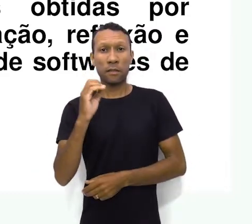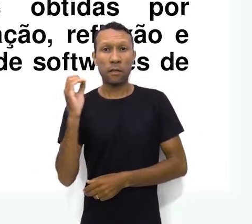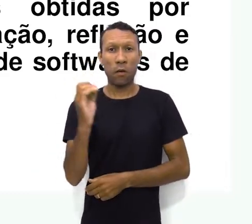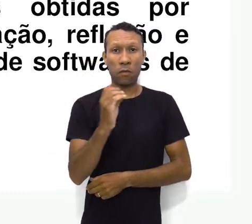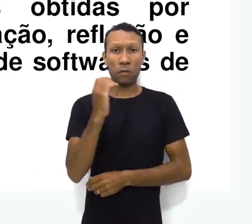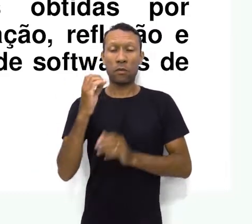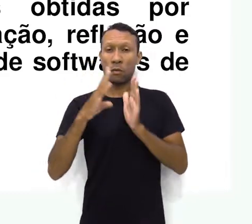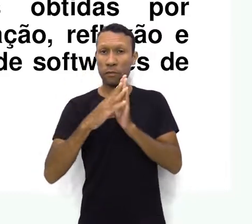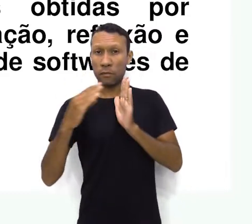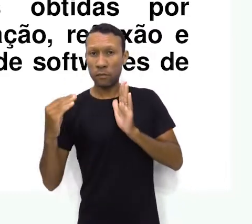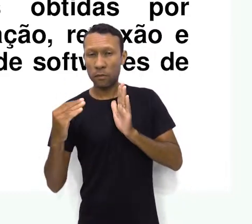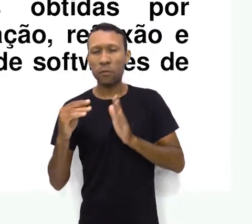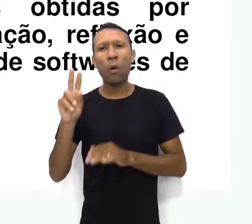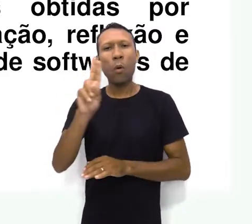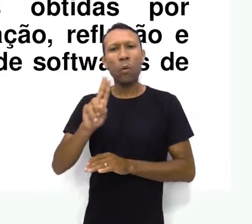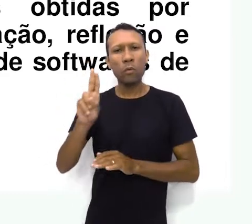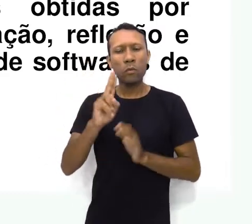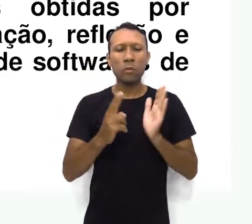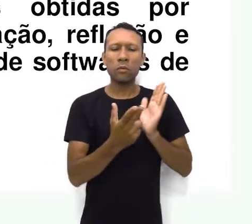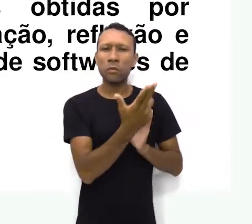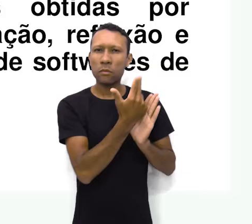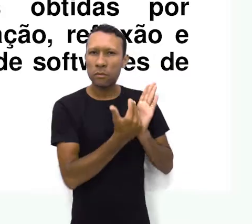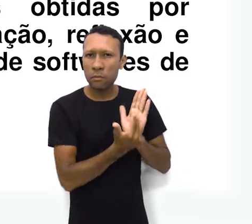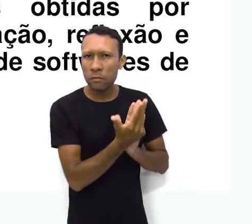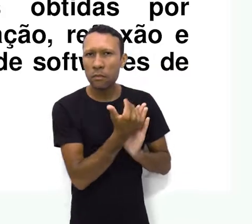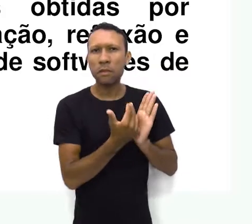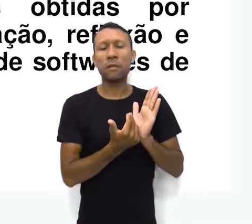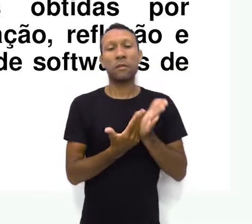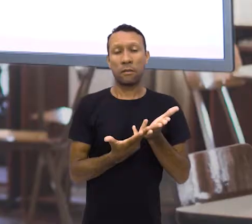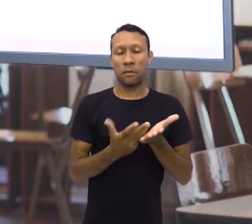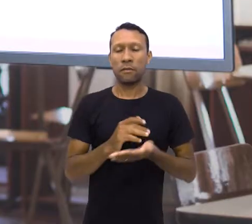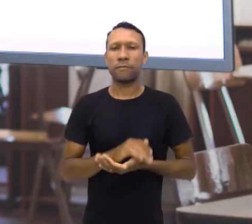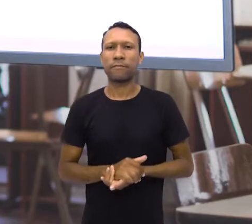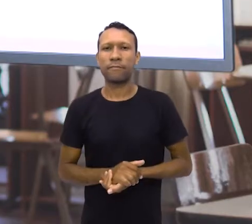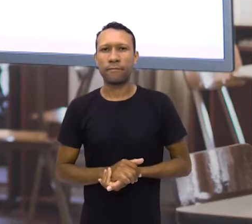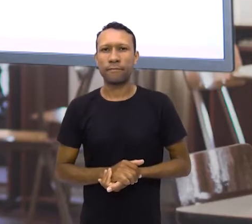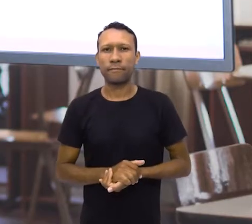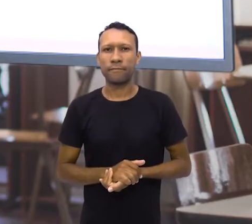rotação com uso de instrumentos de desenho ou de software de geometria dinâmica.